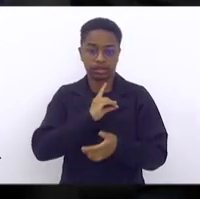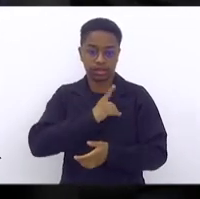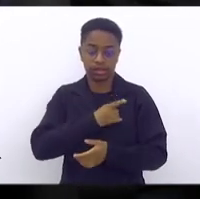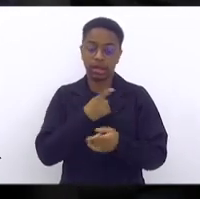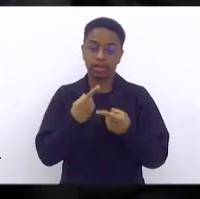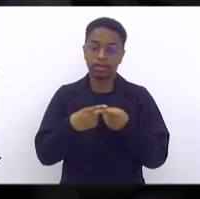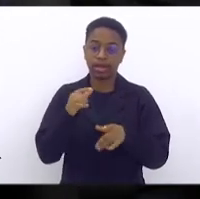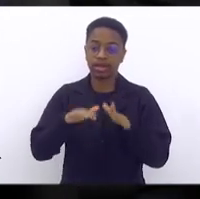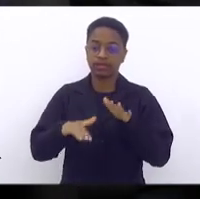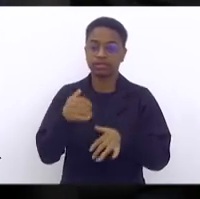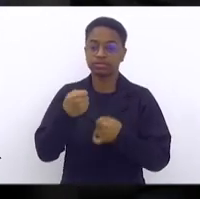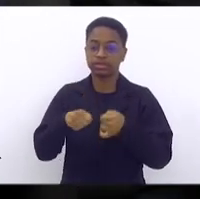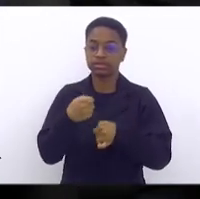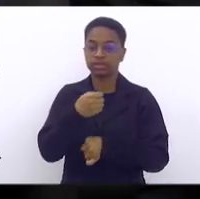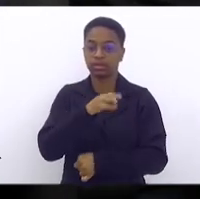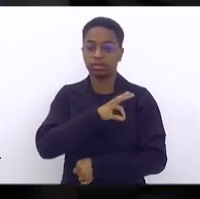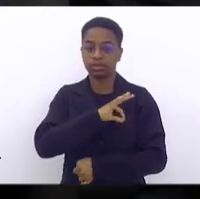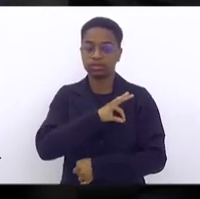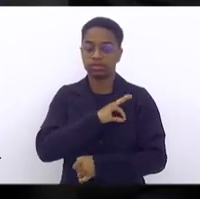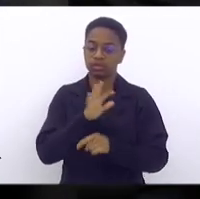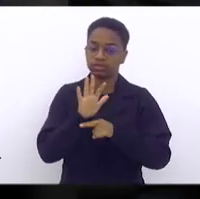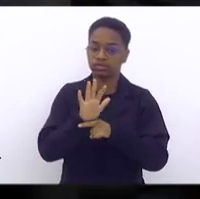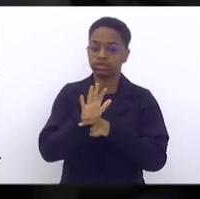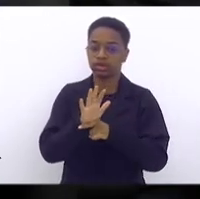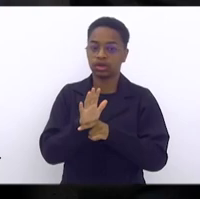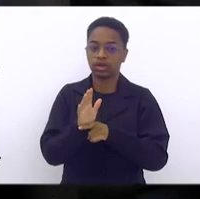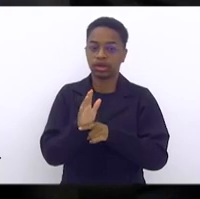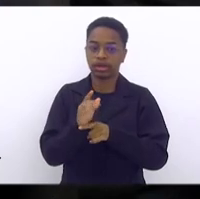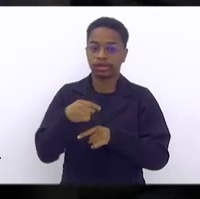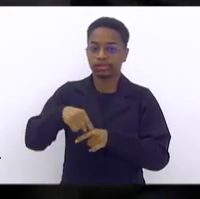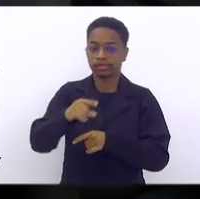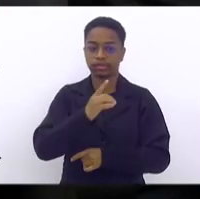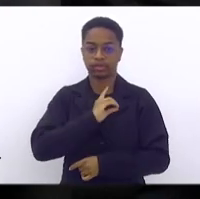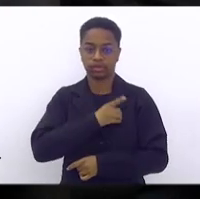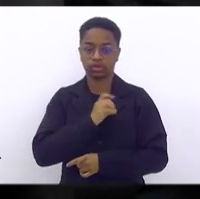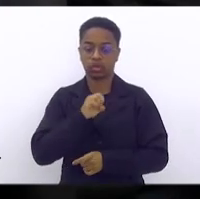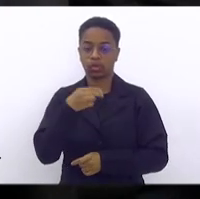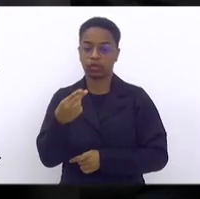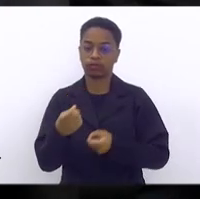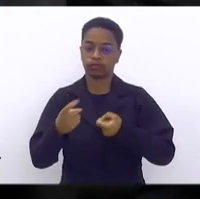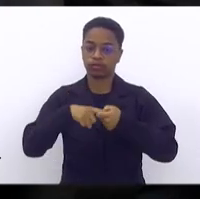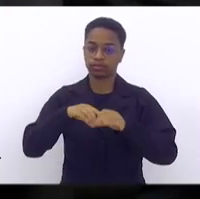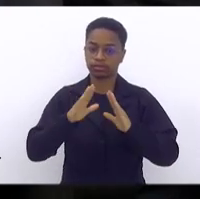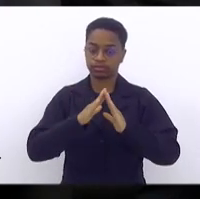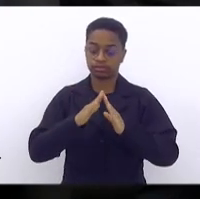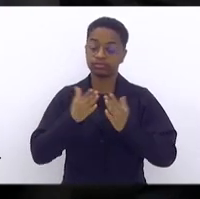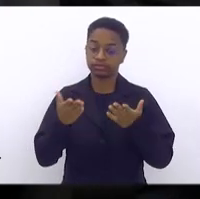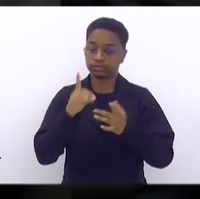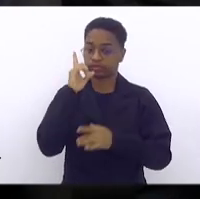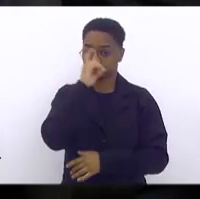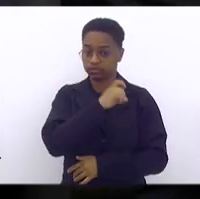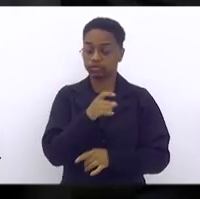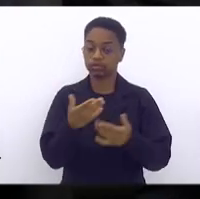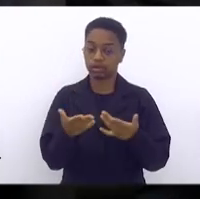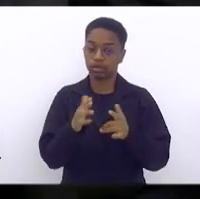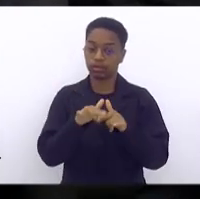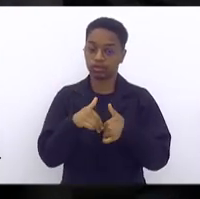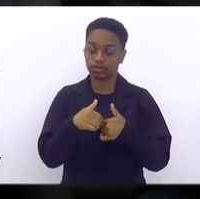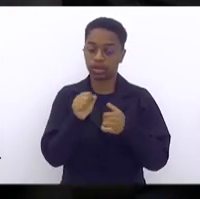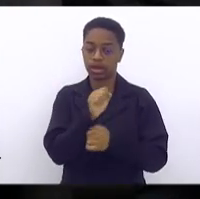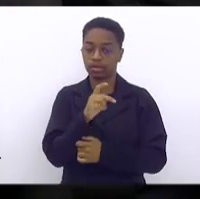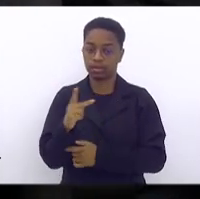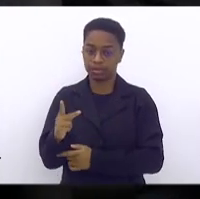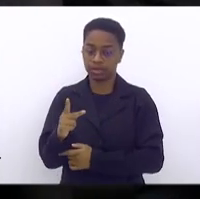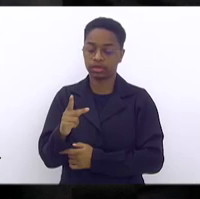policial ele ajudar para ir para a delegacia, né, ou voltar para casa. Então, é um cenário bem crítico. E exatamente por isso que o aplicativo tem se